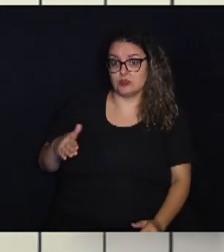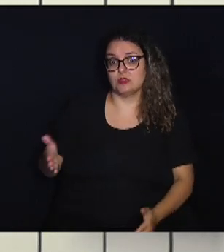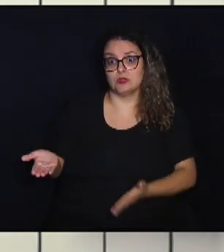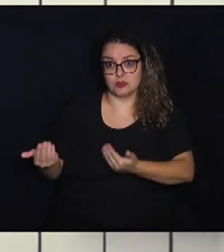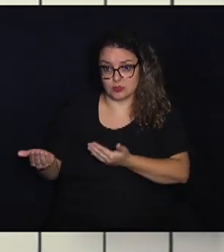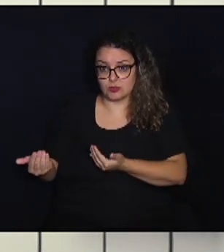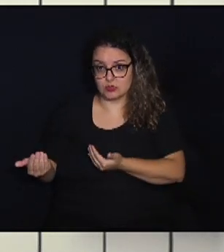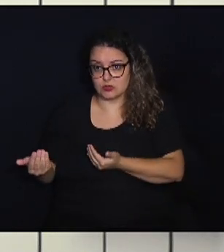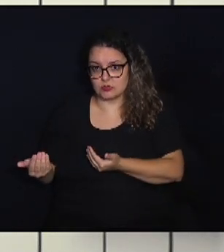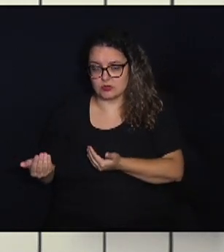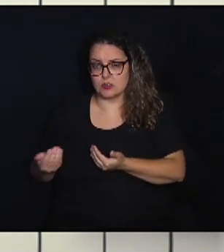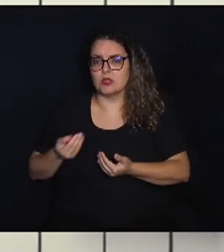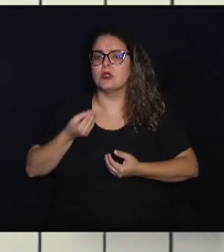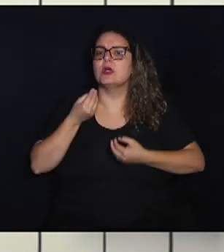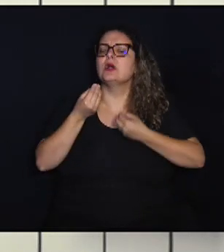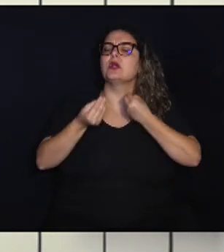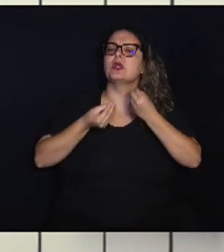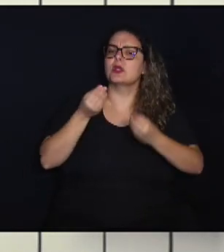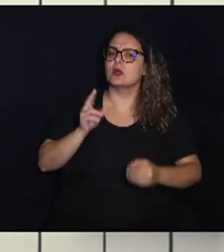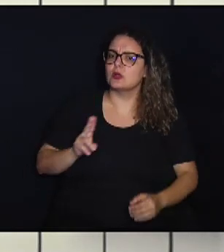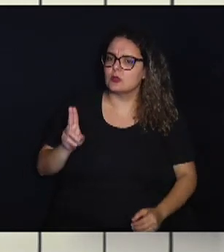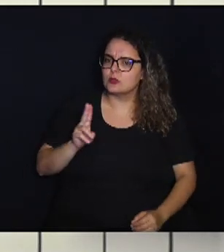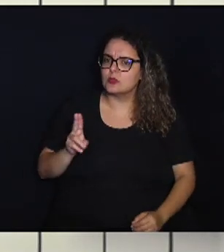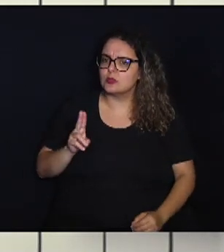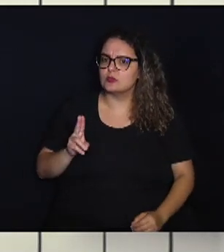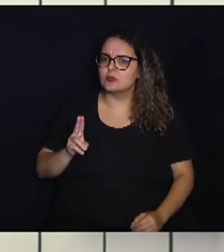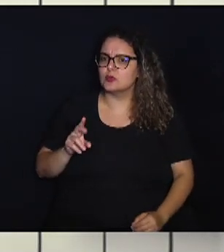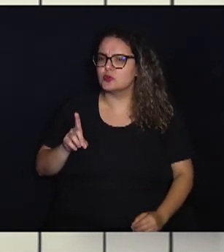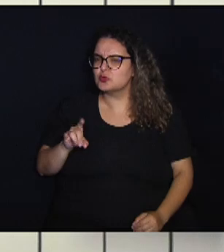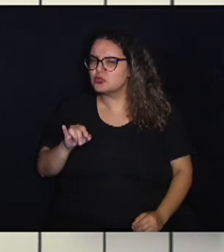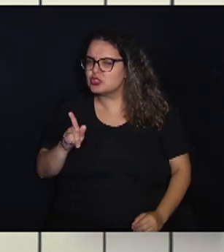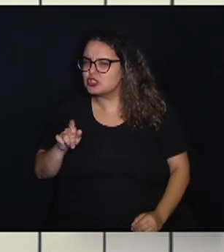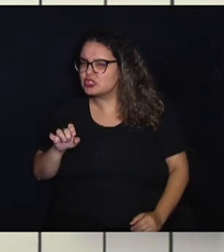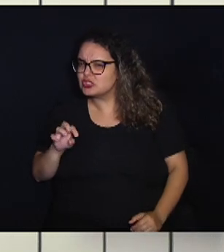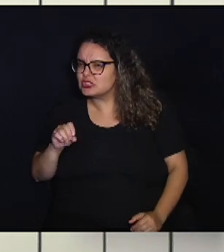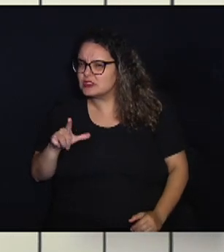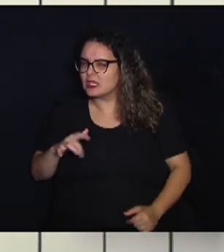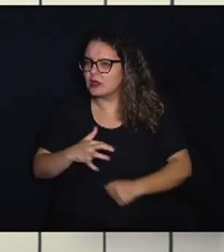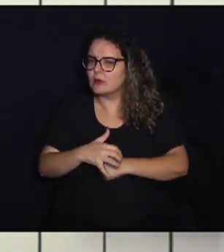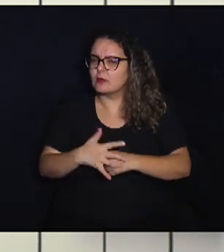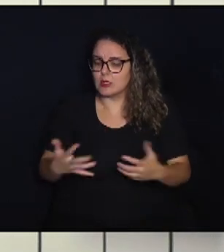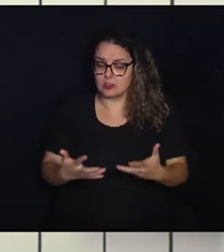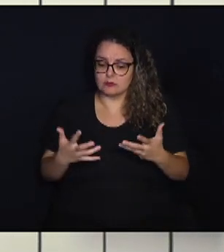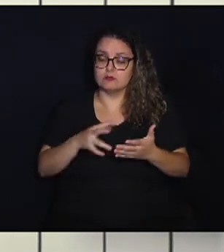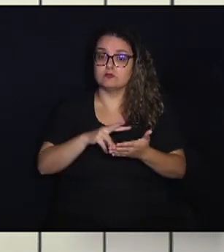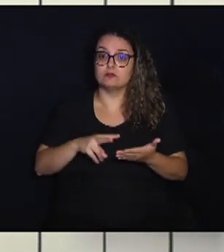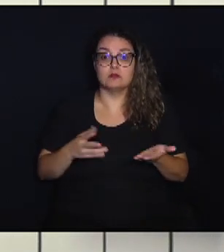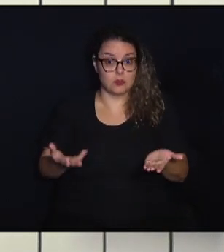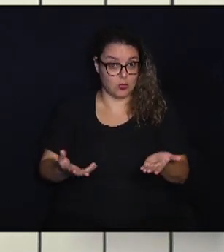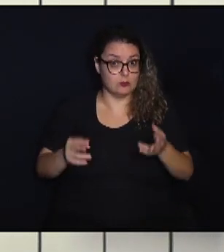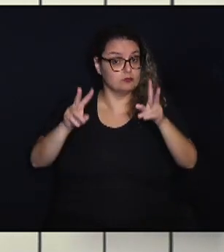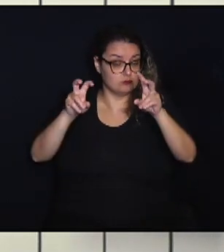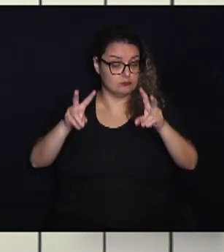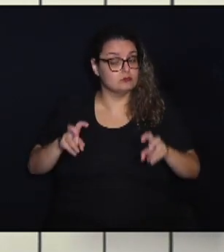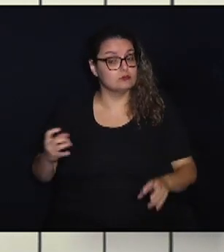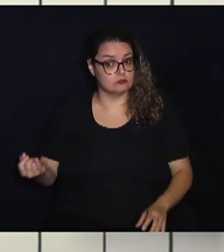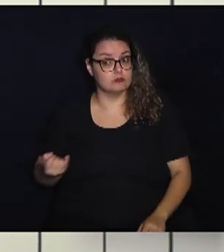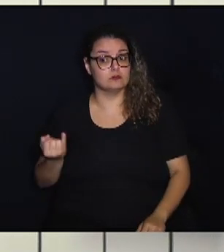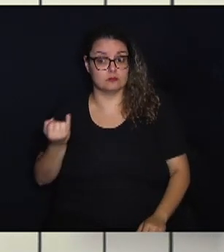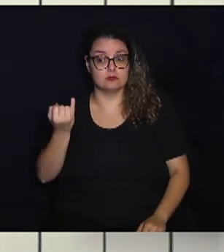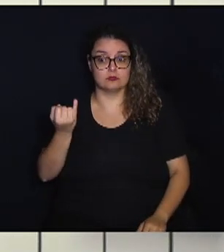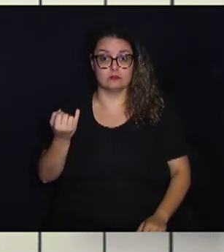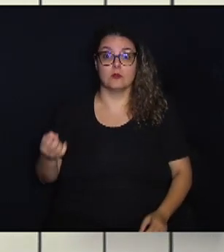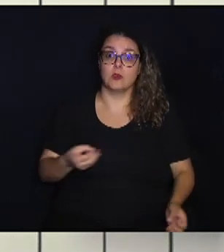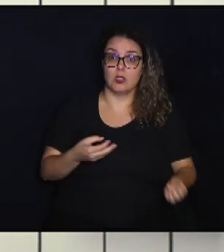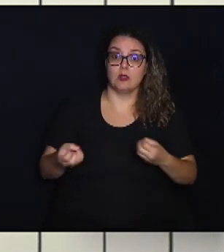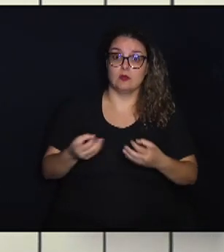jovens? E como utilizar o digital para incentivar a leitura? Bom, são temas importantes,